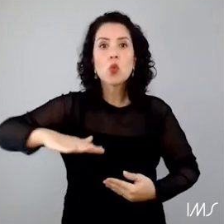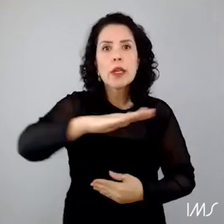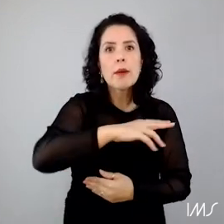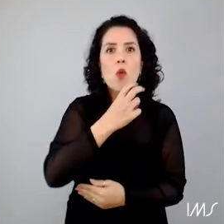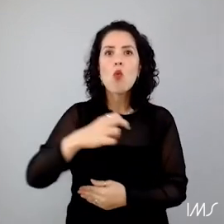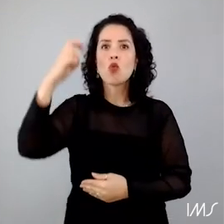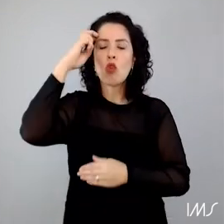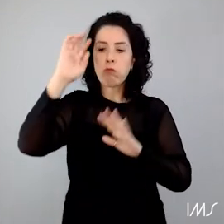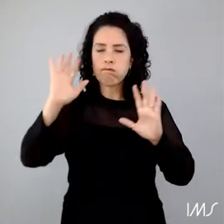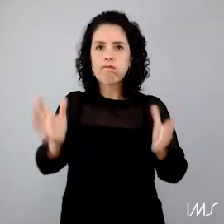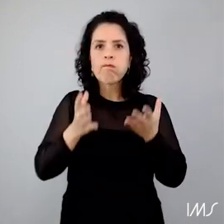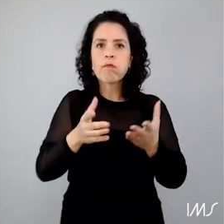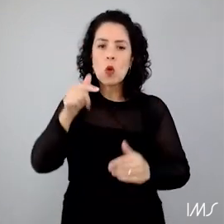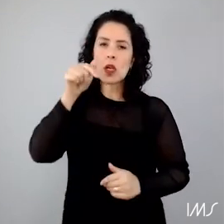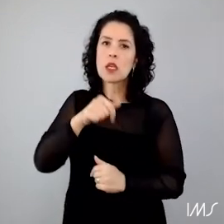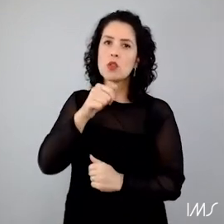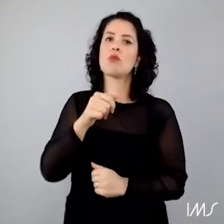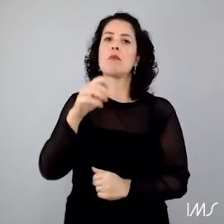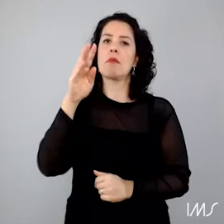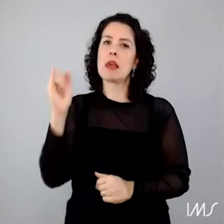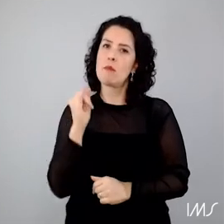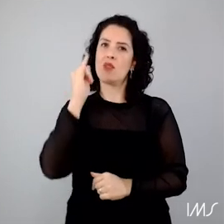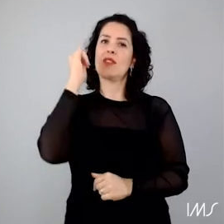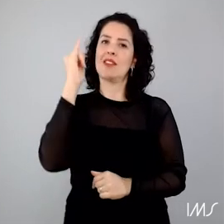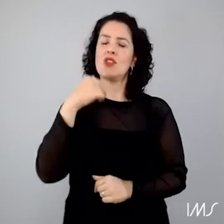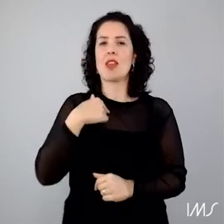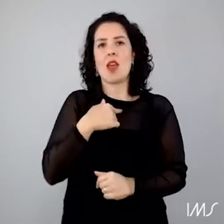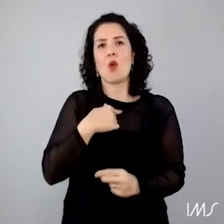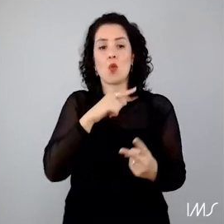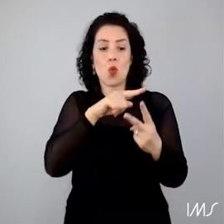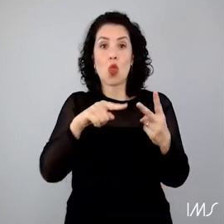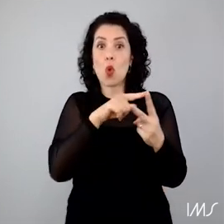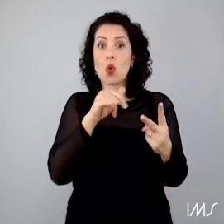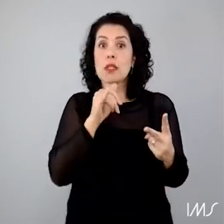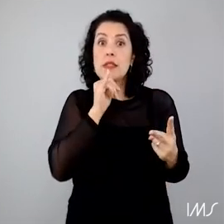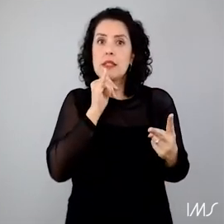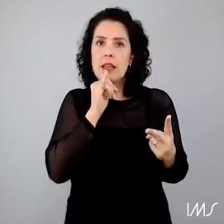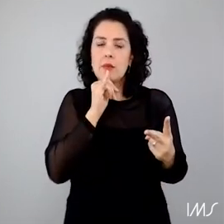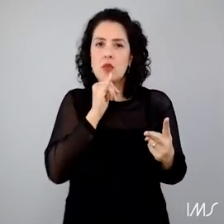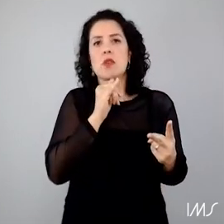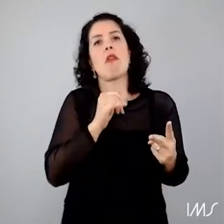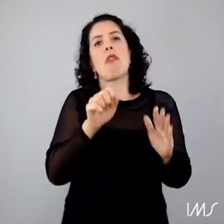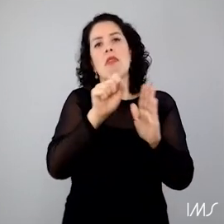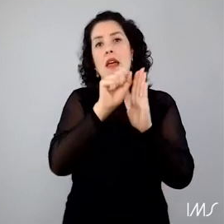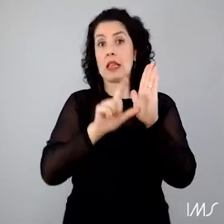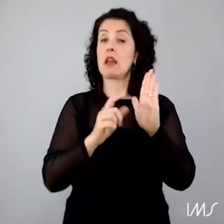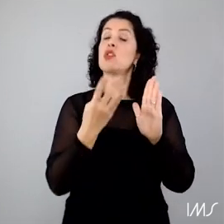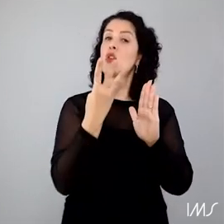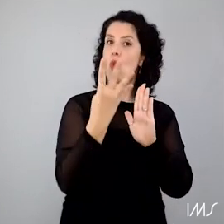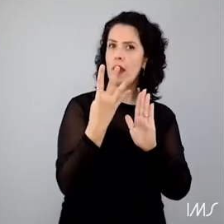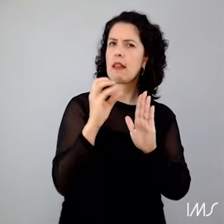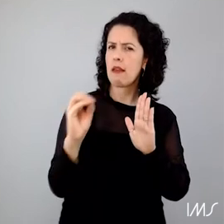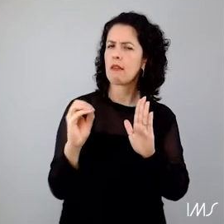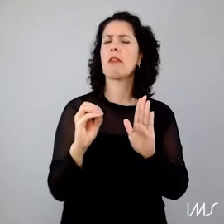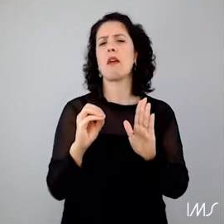fotografia, é algo bastante relevante. Eu vou citar dois exemplos da década de 40, exemplos pontuais, né? Mas, por um